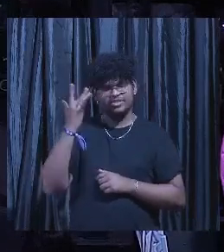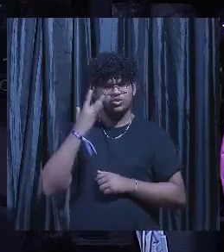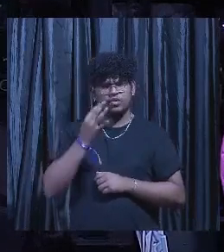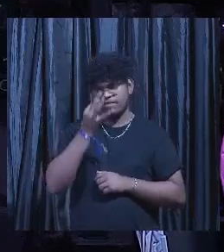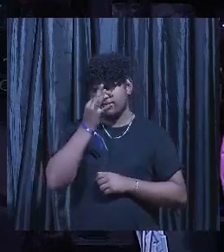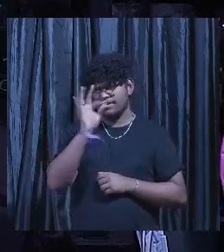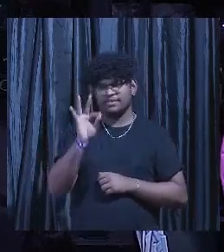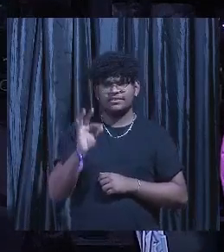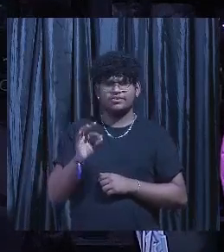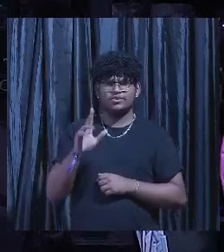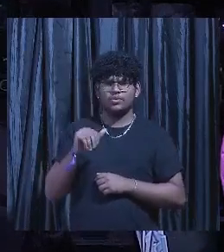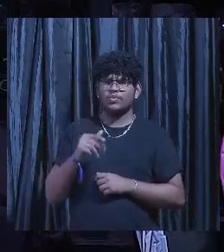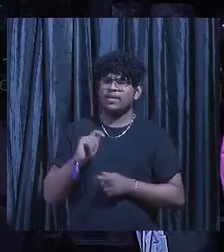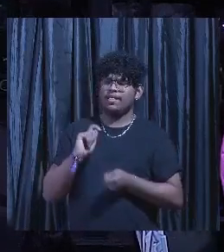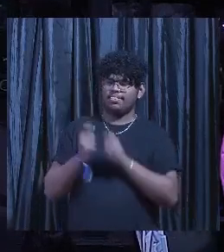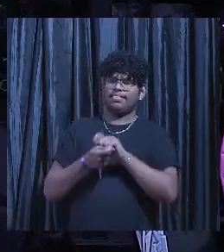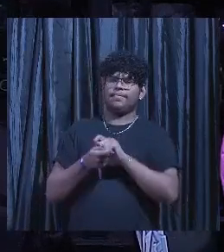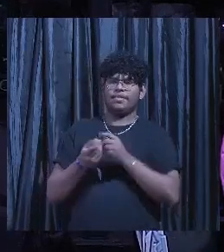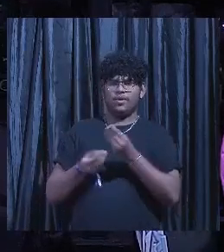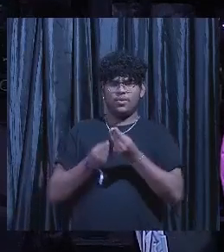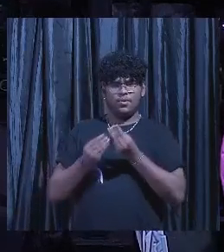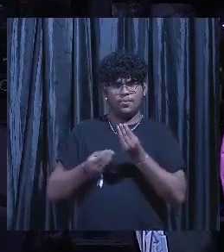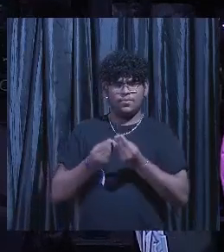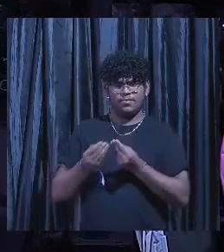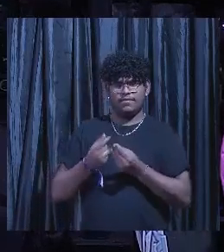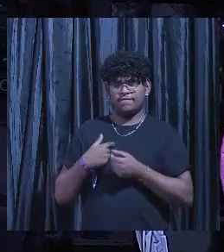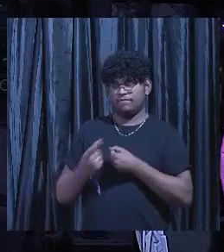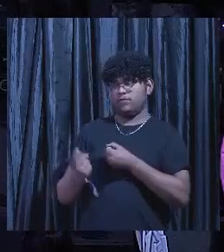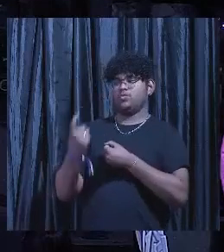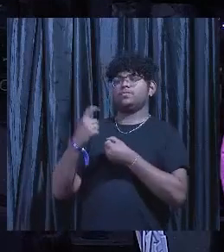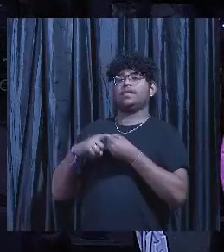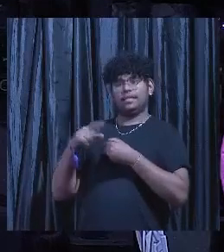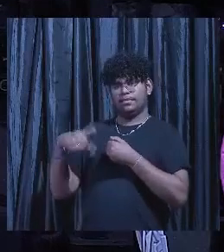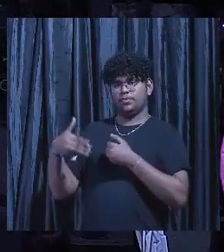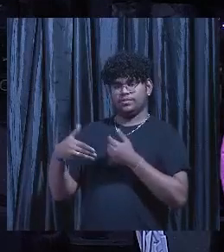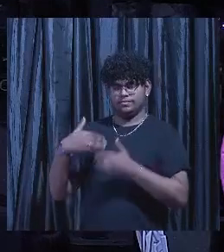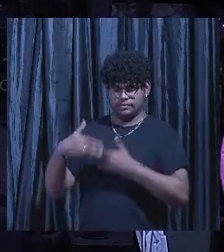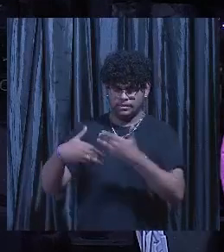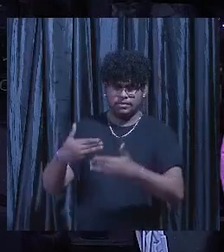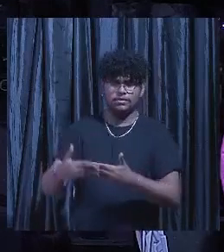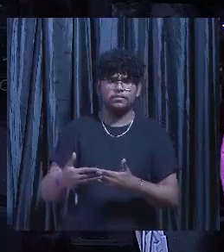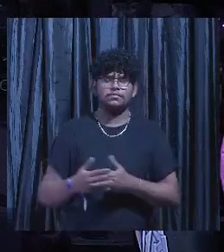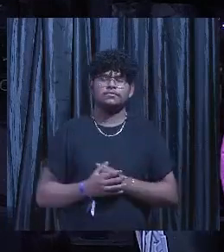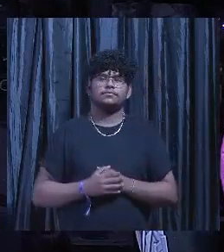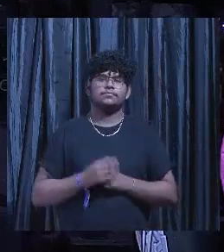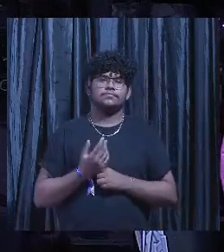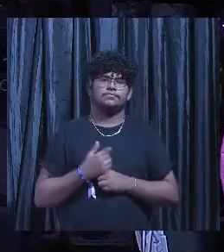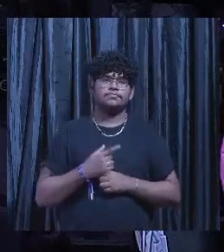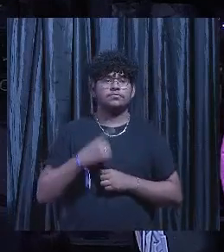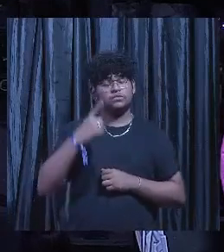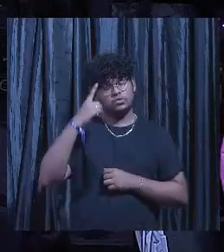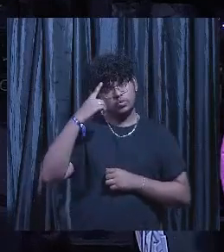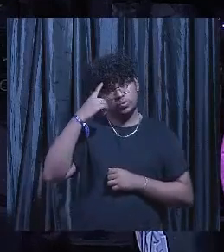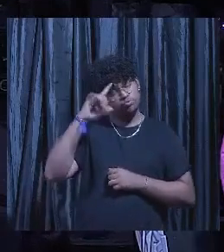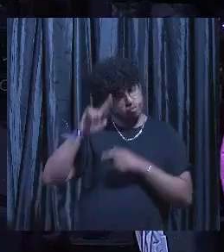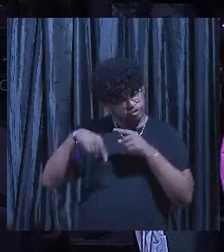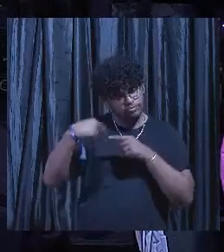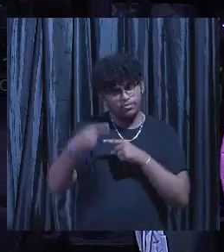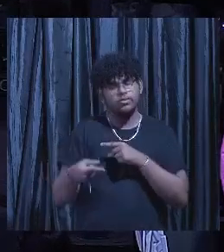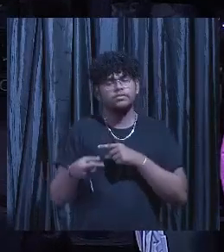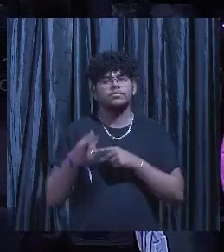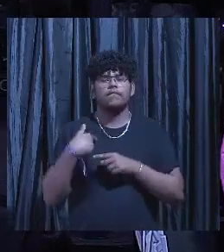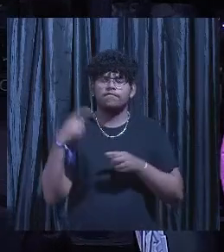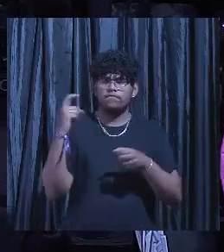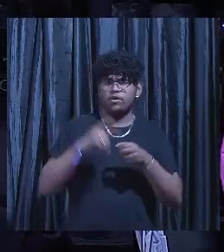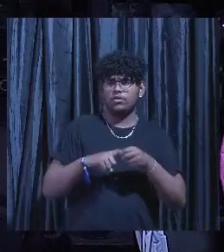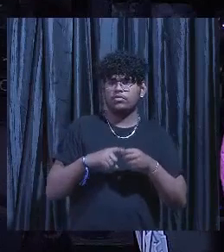para trás, né, para ir para frente. Aí, no dia seguinte, volto eu lá para a produção e